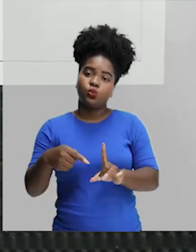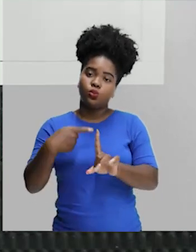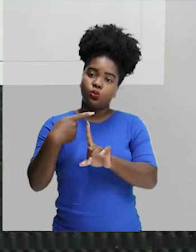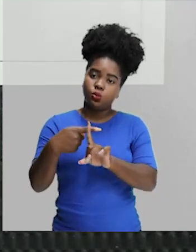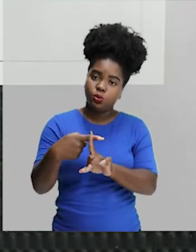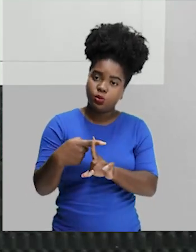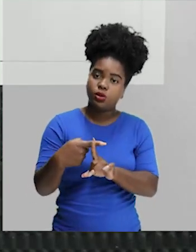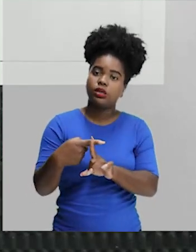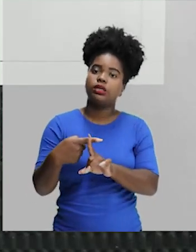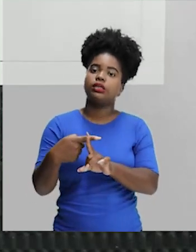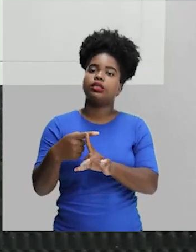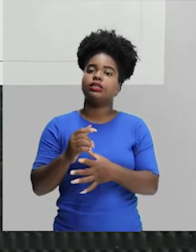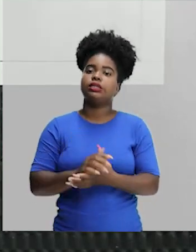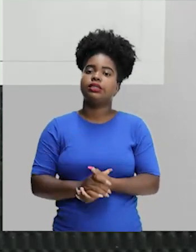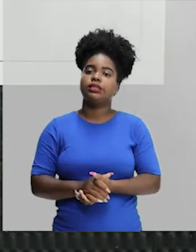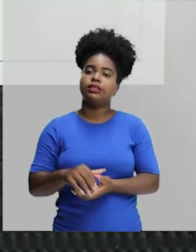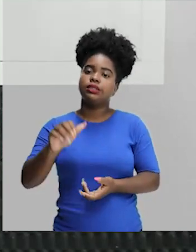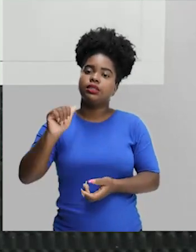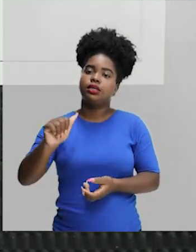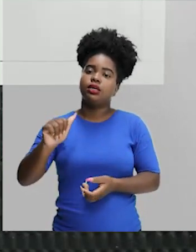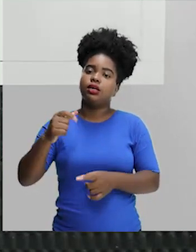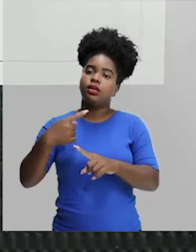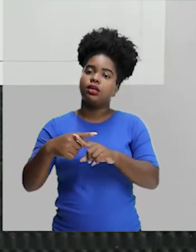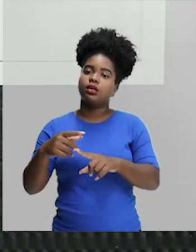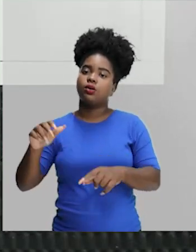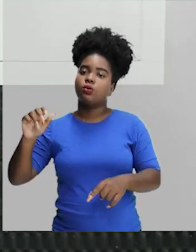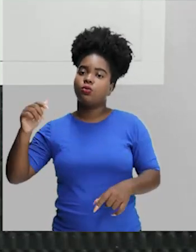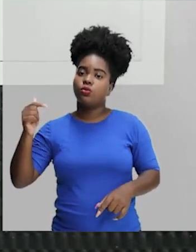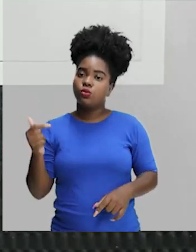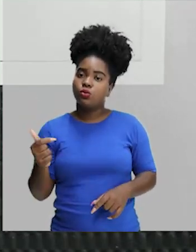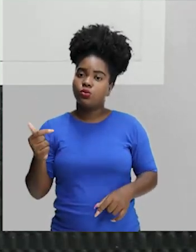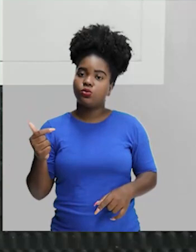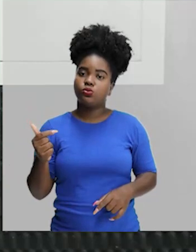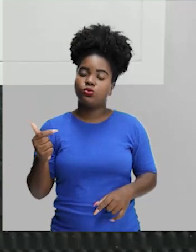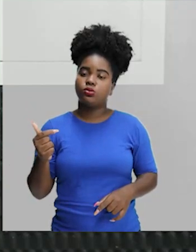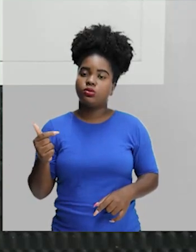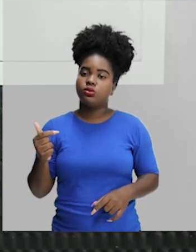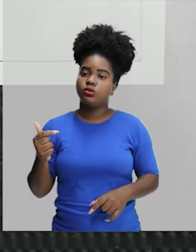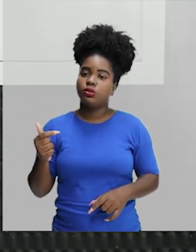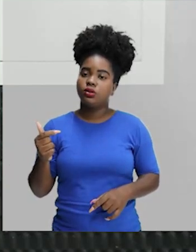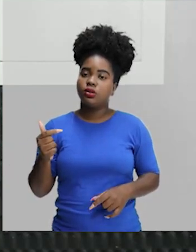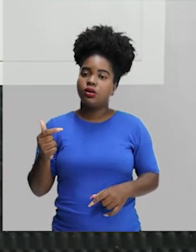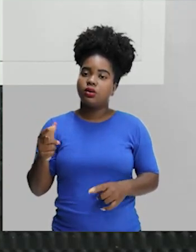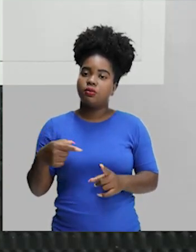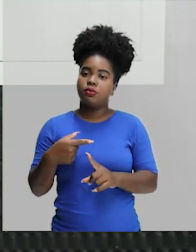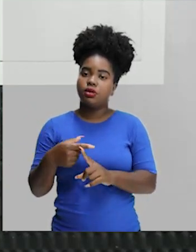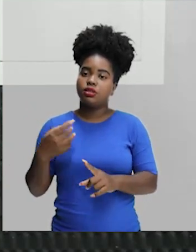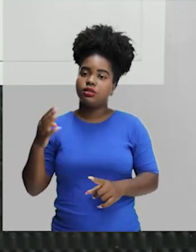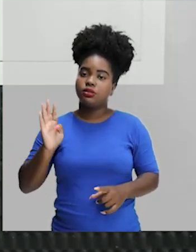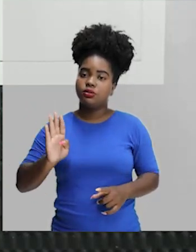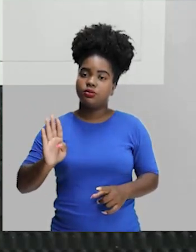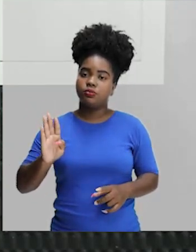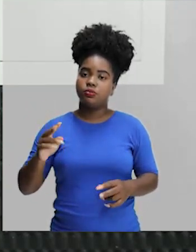mais A multiplicado por 2, mais B igual a 4.